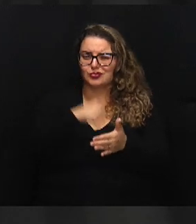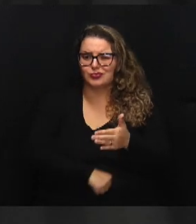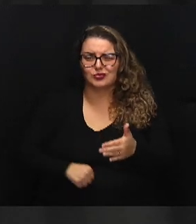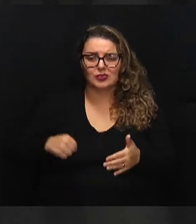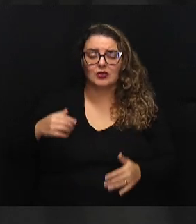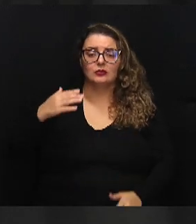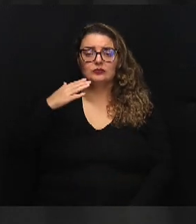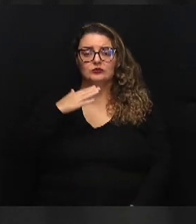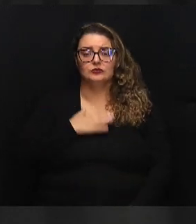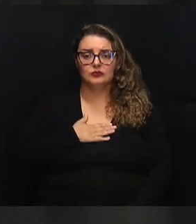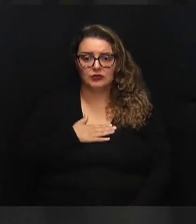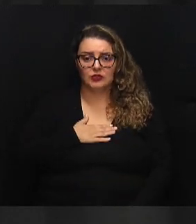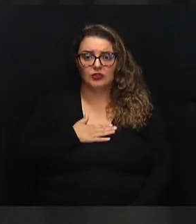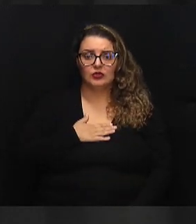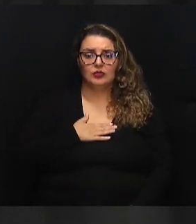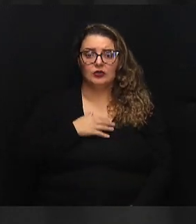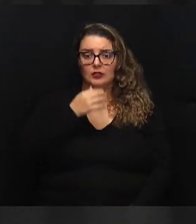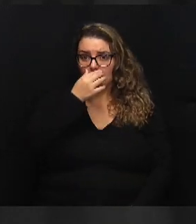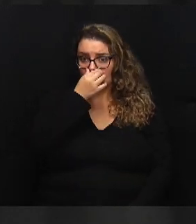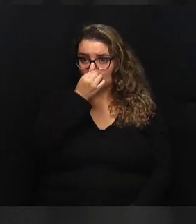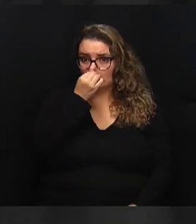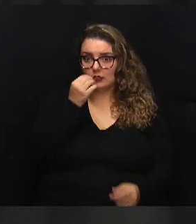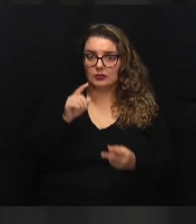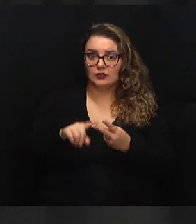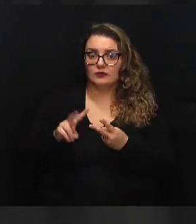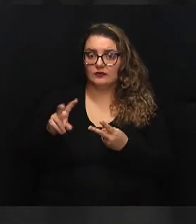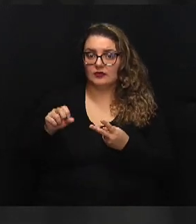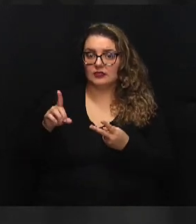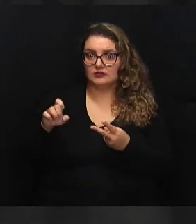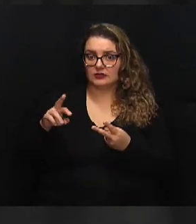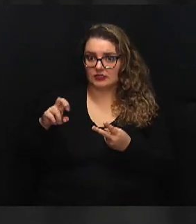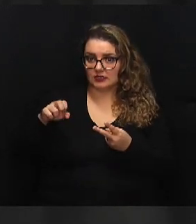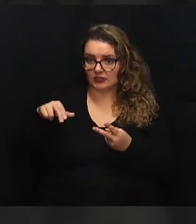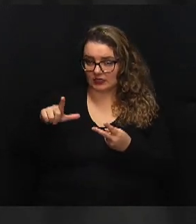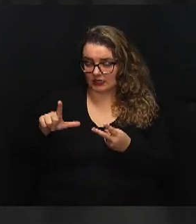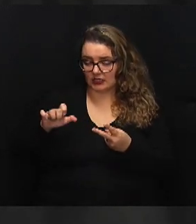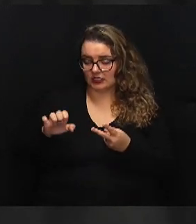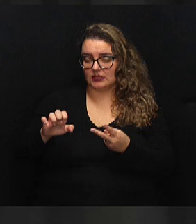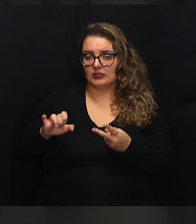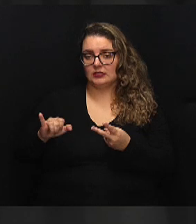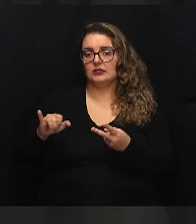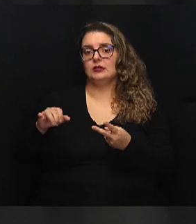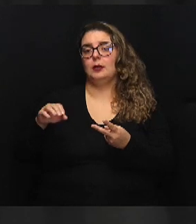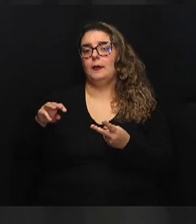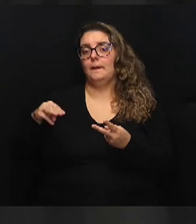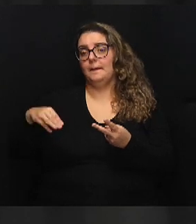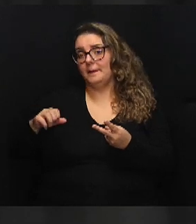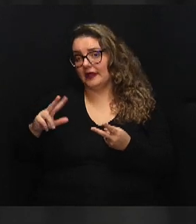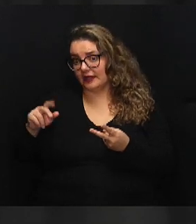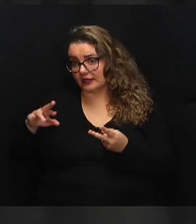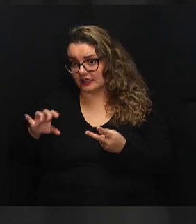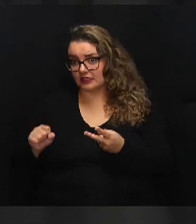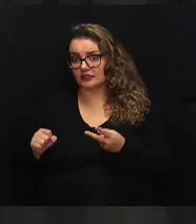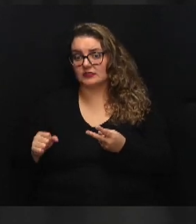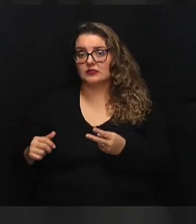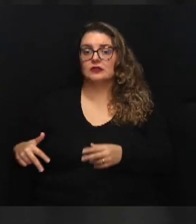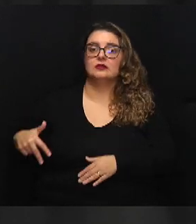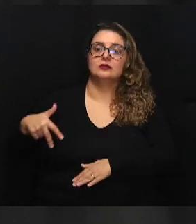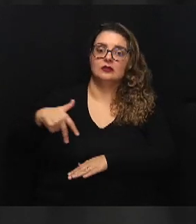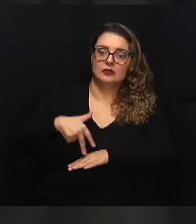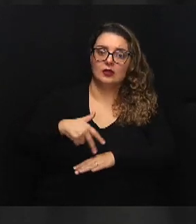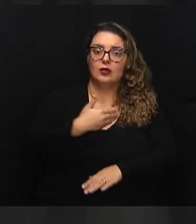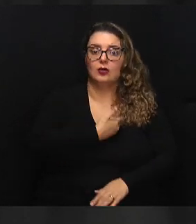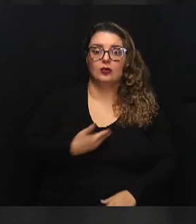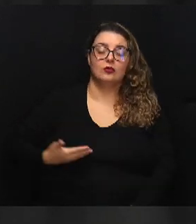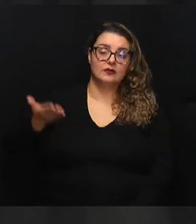minha, juntamente com o Vanderlei Macris, e nós conseguimos. Trouxemos o então governador Geraldo Alckmin